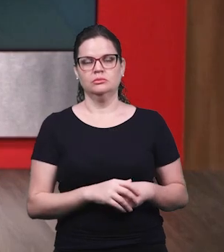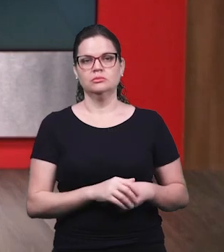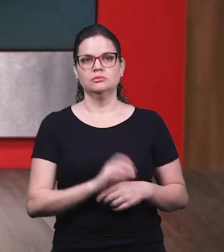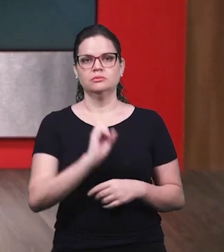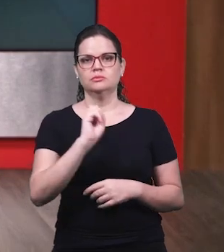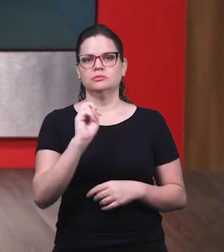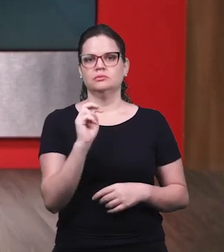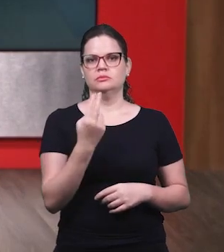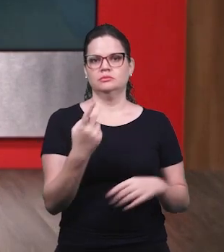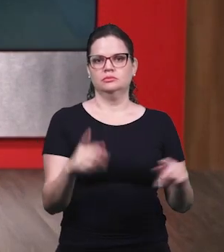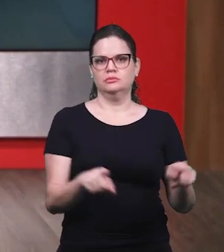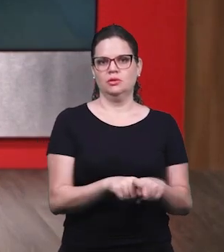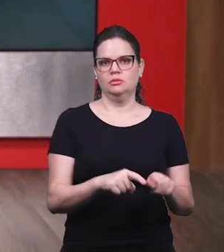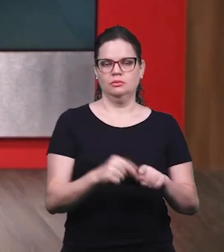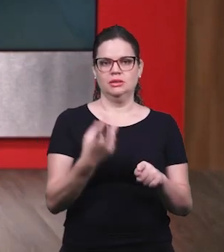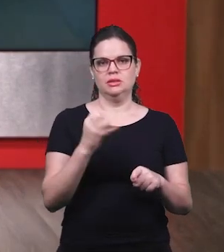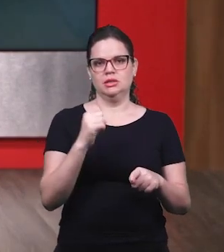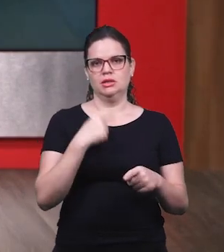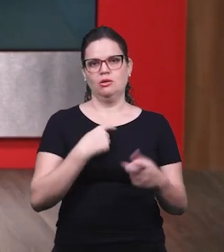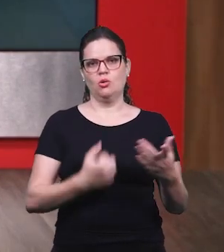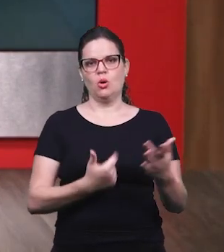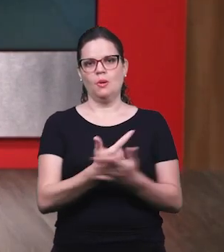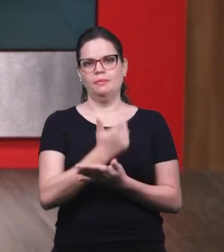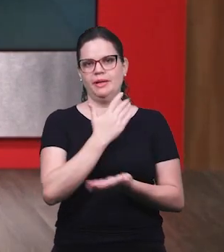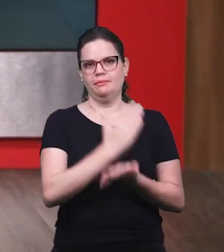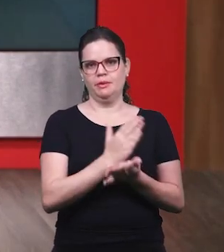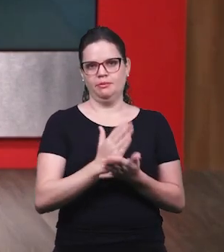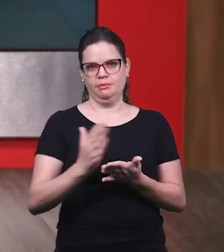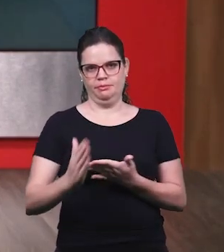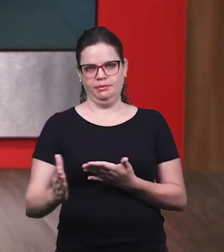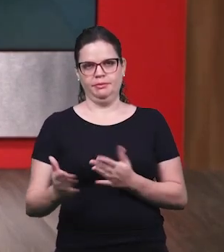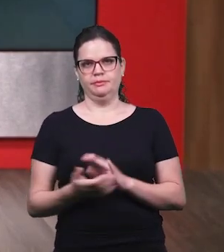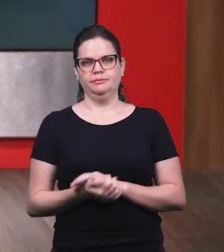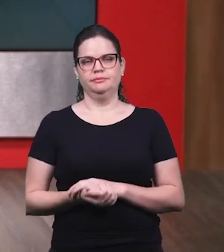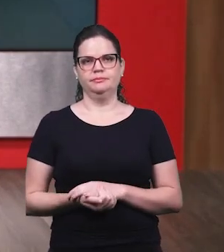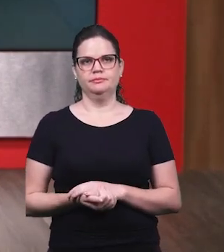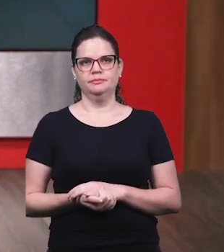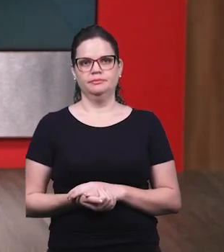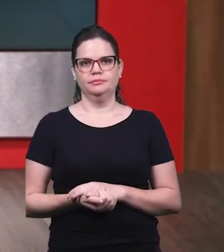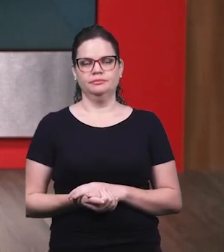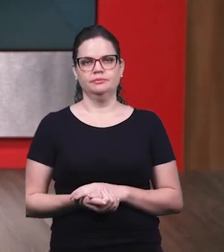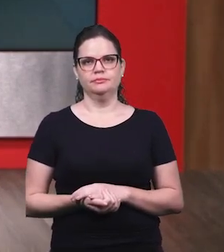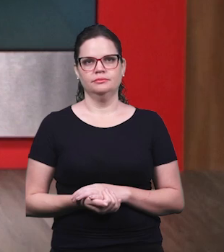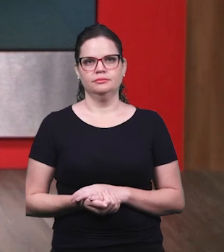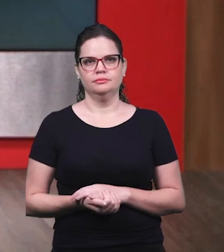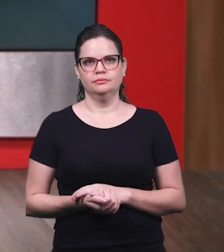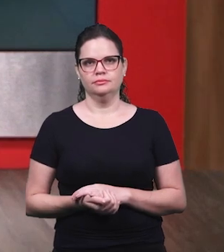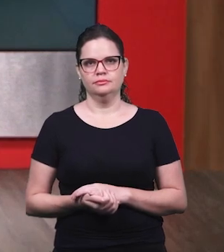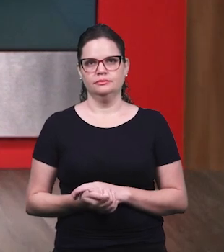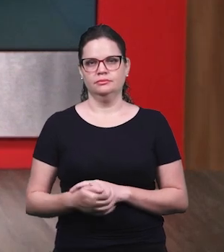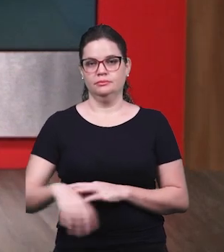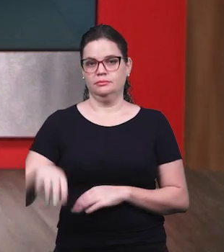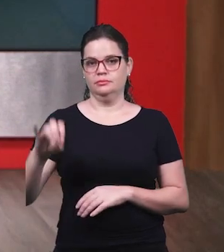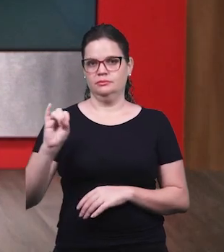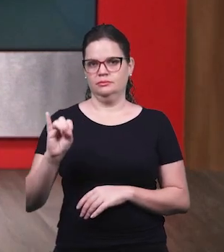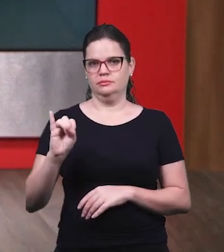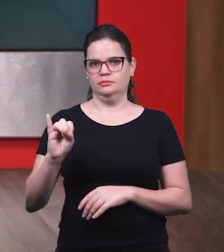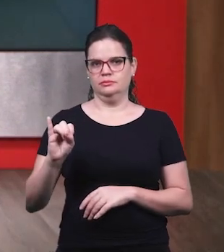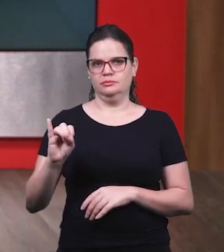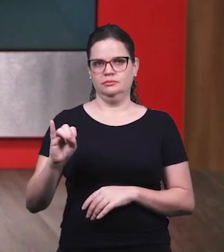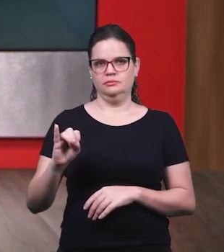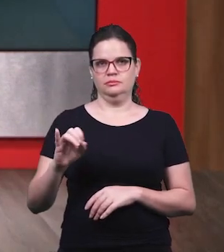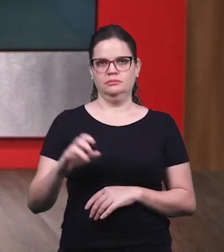compra a prazo financiada, coisa dessa forma, né? Onde I é a